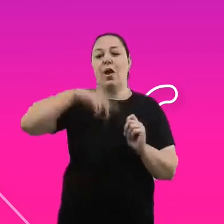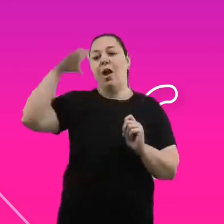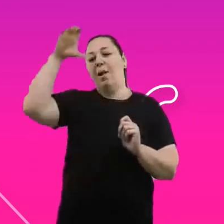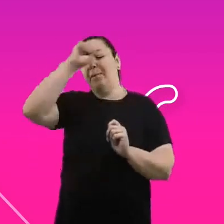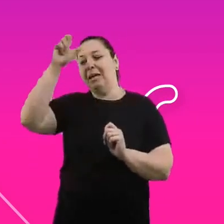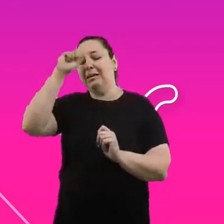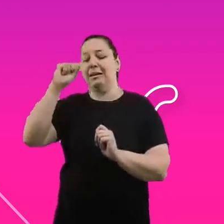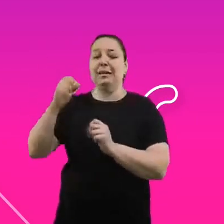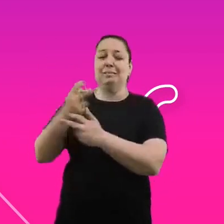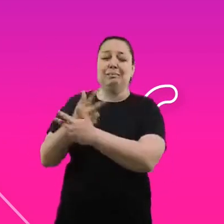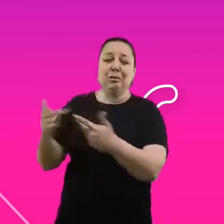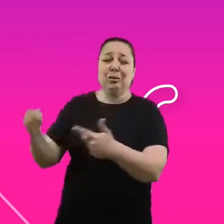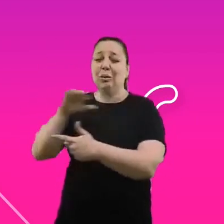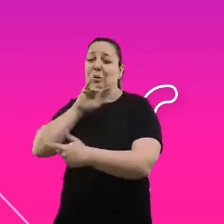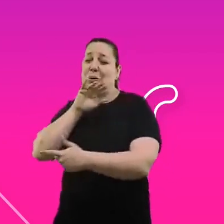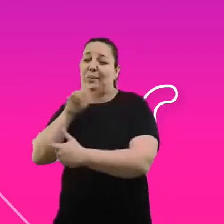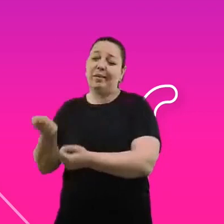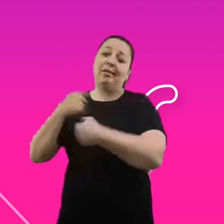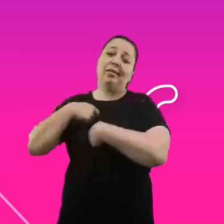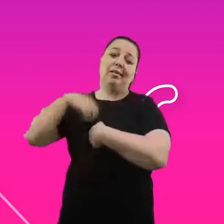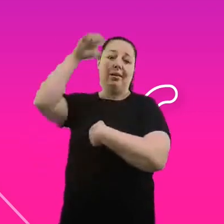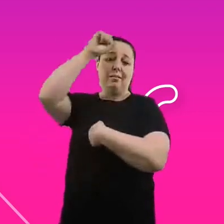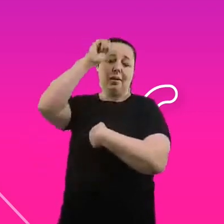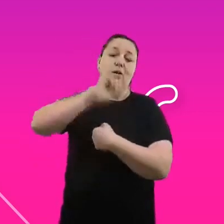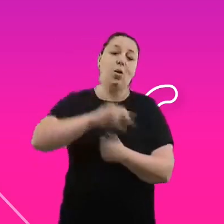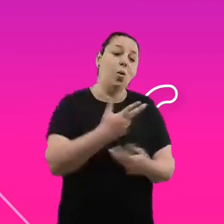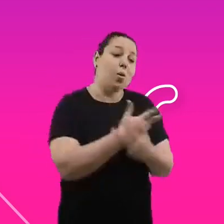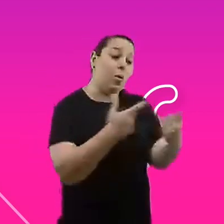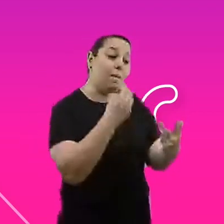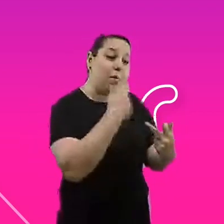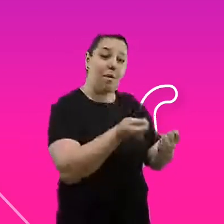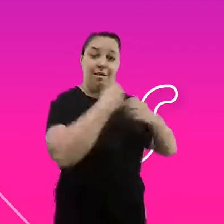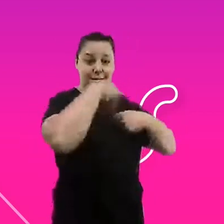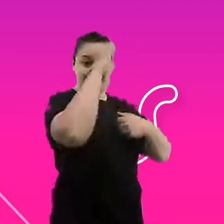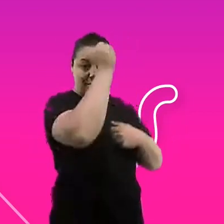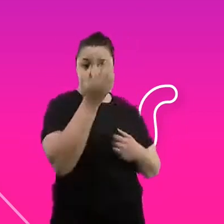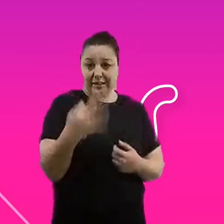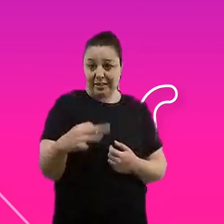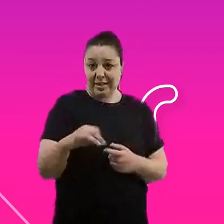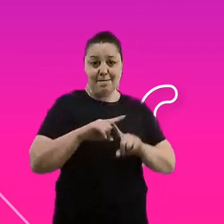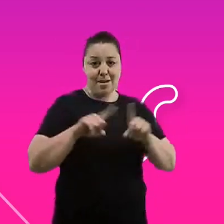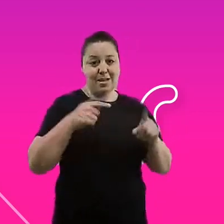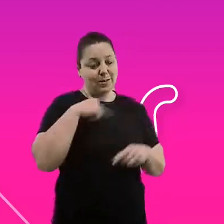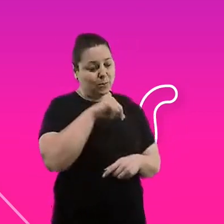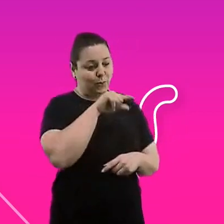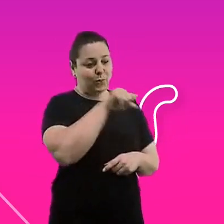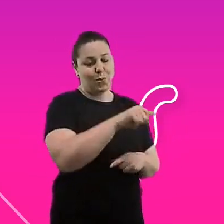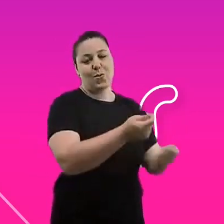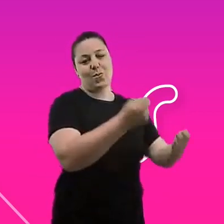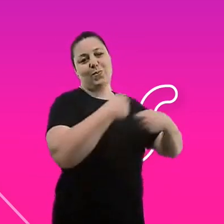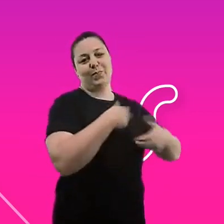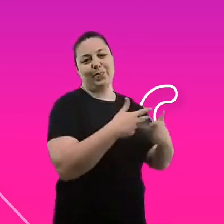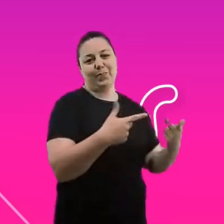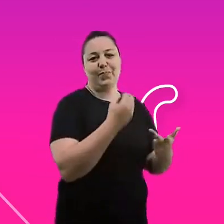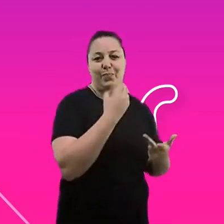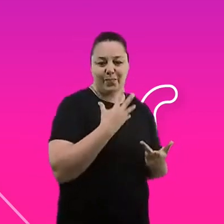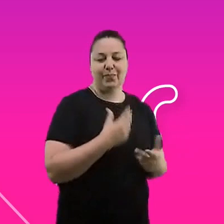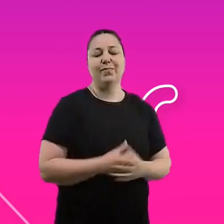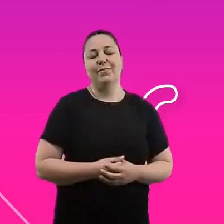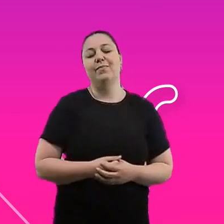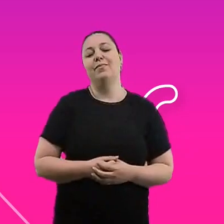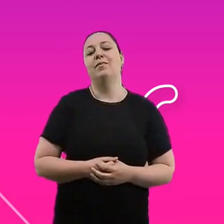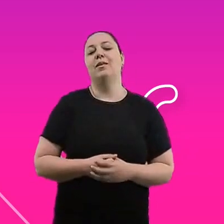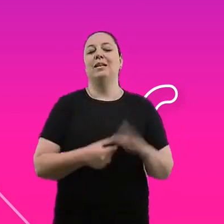muito mais sábios. E esse programa, esse projeto que foi desenvolvido e se tornou um programa, porque ele está em andamento,